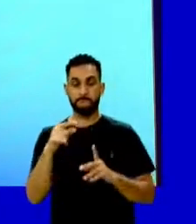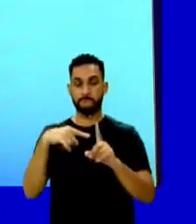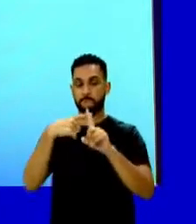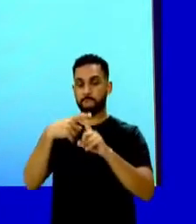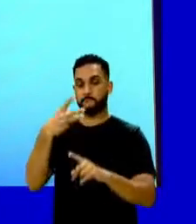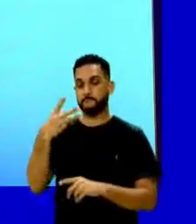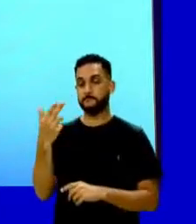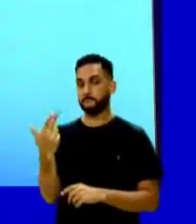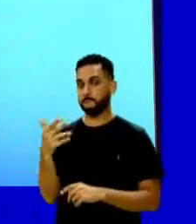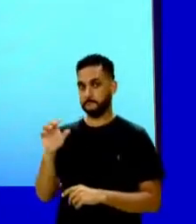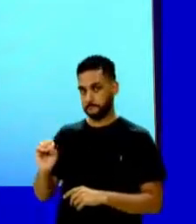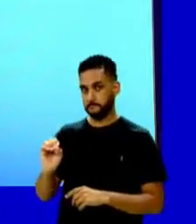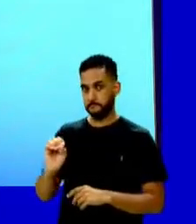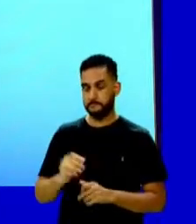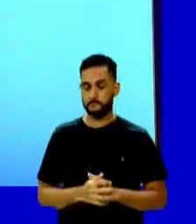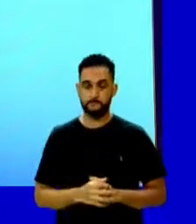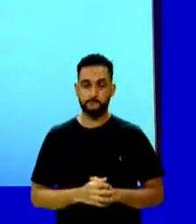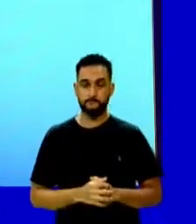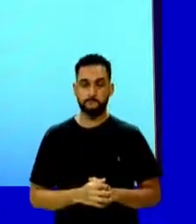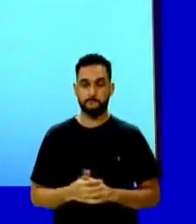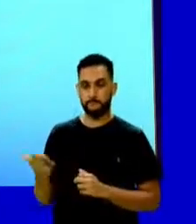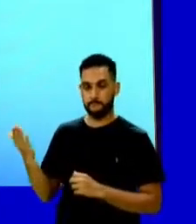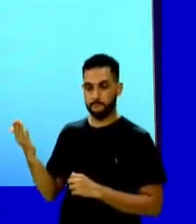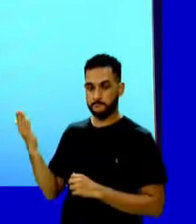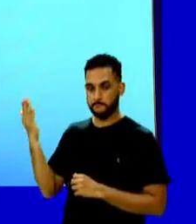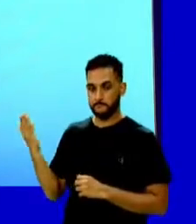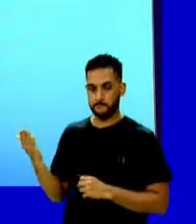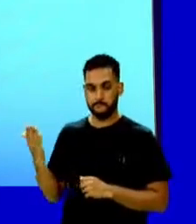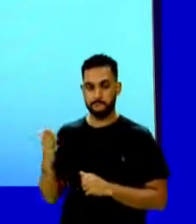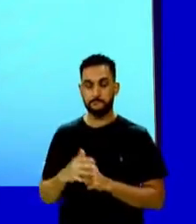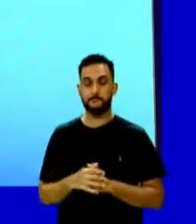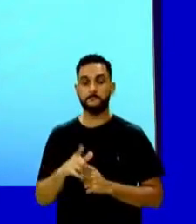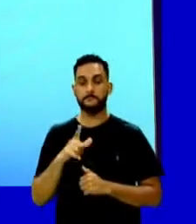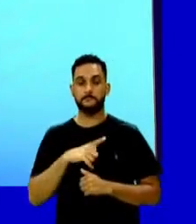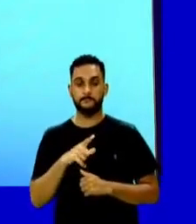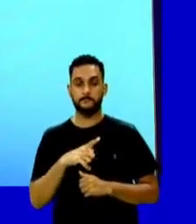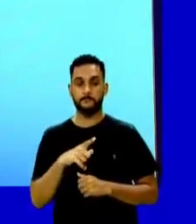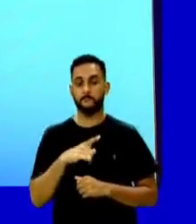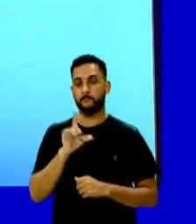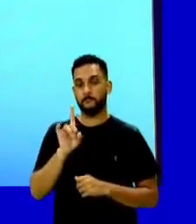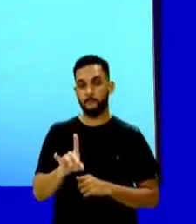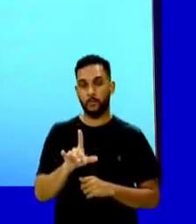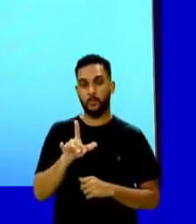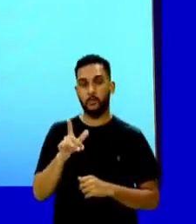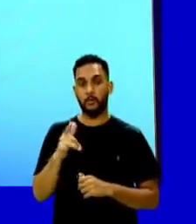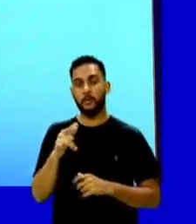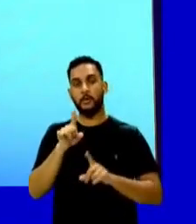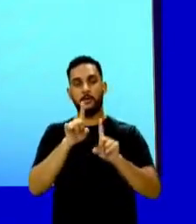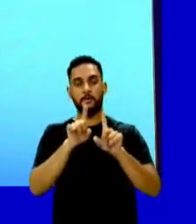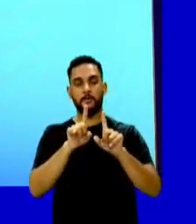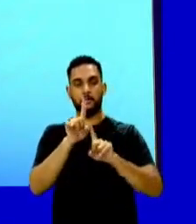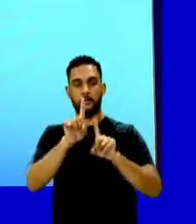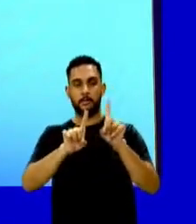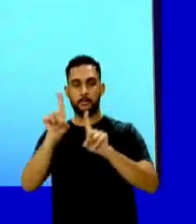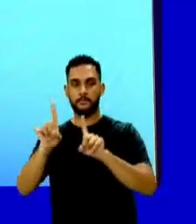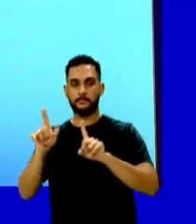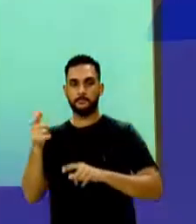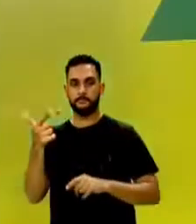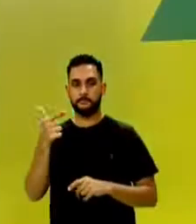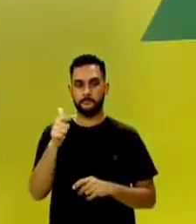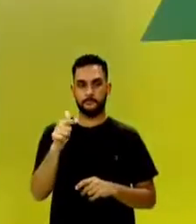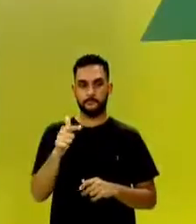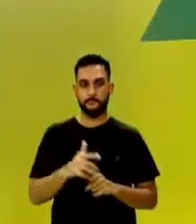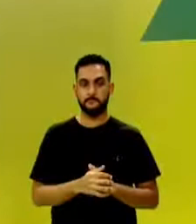+ 3 = 0 aqui eu estou apenas com as representações algébricas né não tenho nenhum gráfico aqui